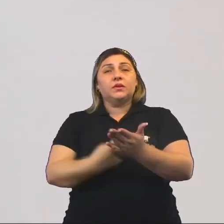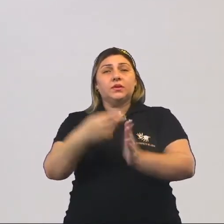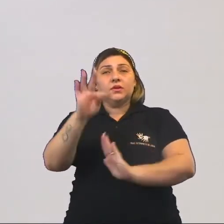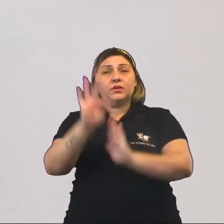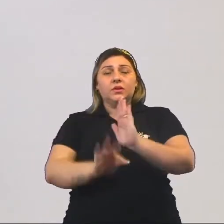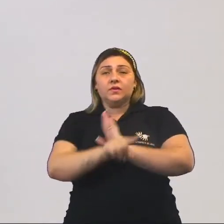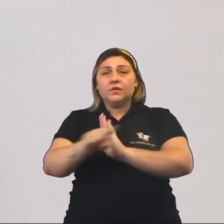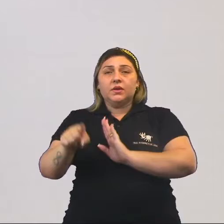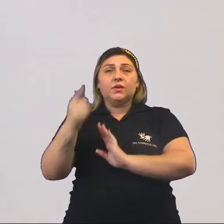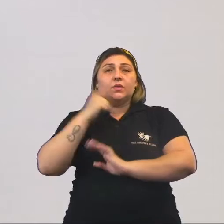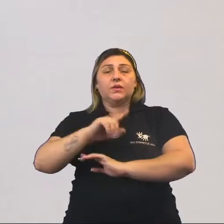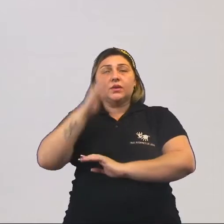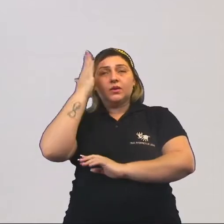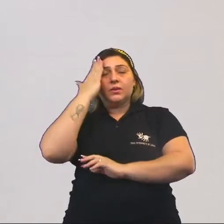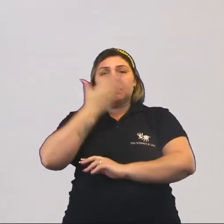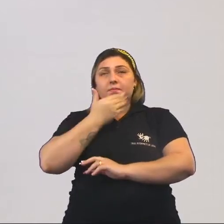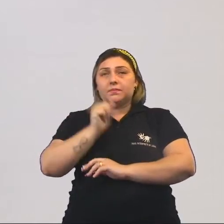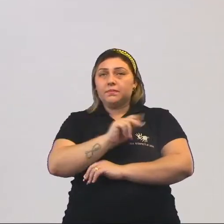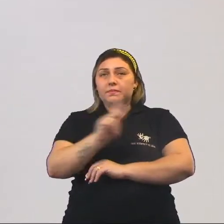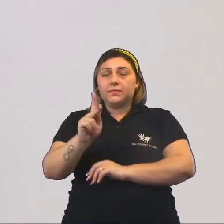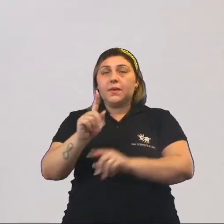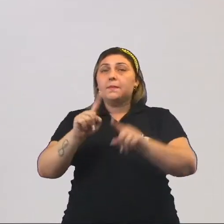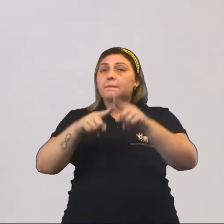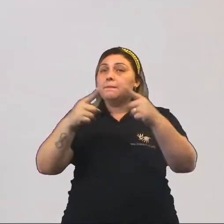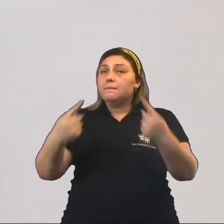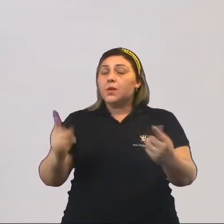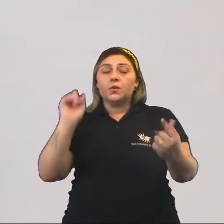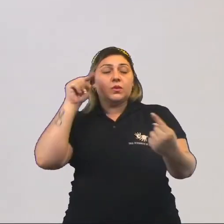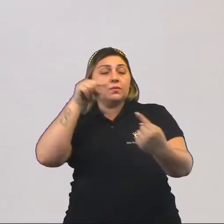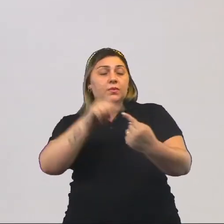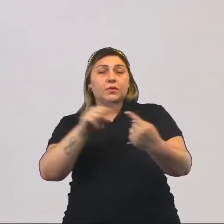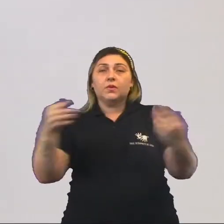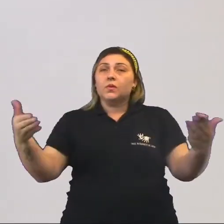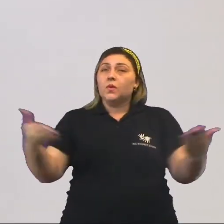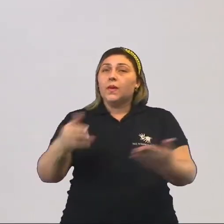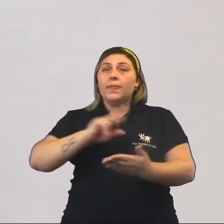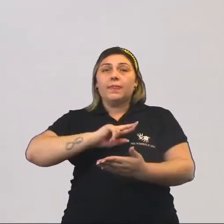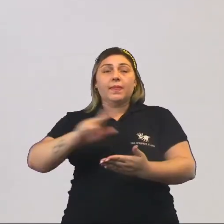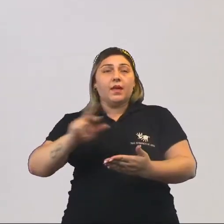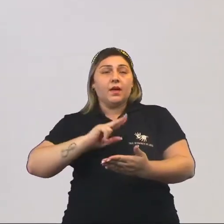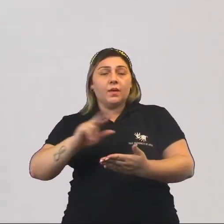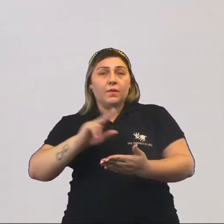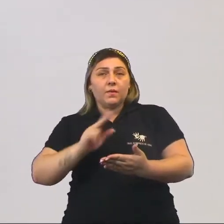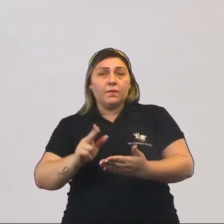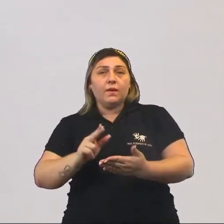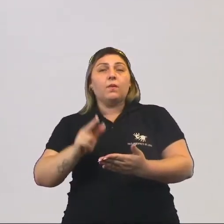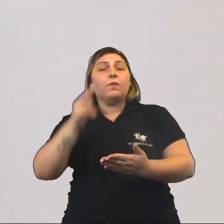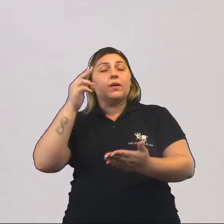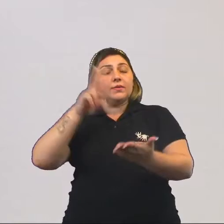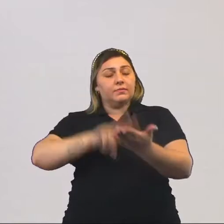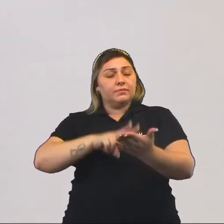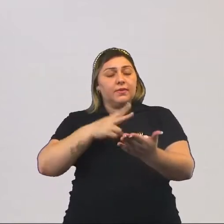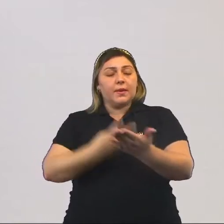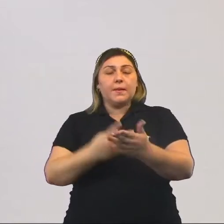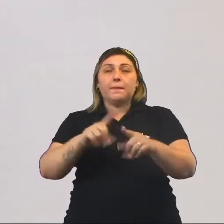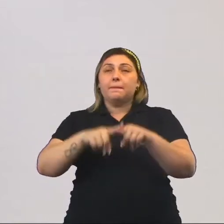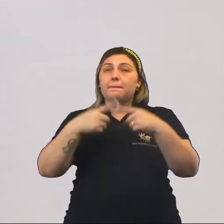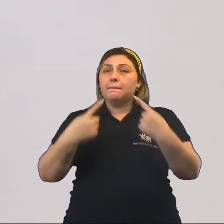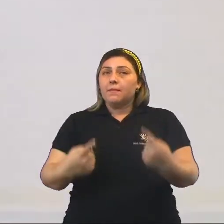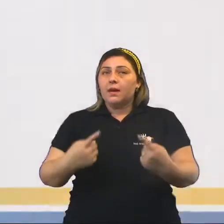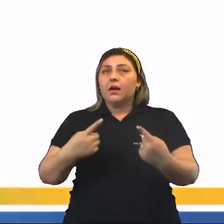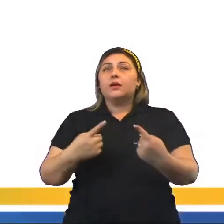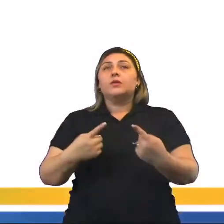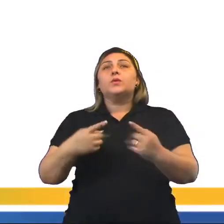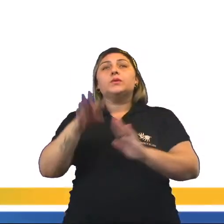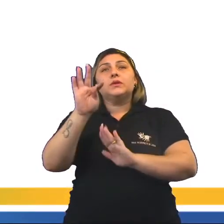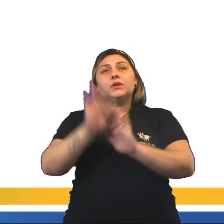bacana, que vocês consigam entender melhor, ok? Mas o nosso objetivo hoje não é trabalhar com essa interpretação. Mas eu retirei aqui